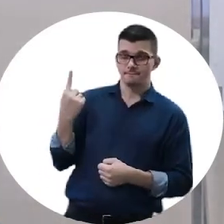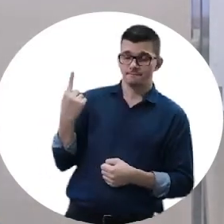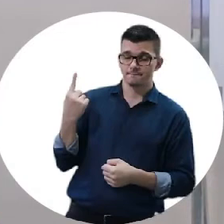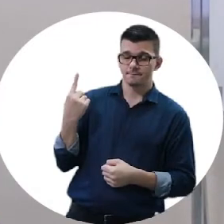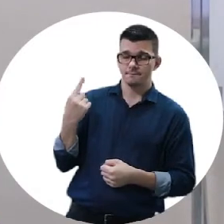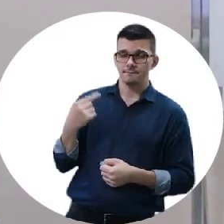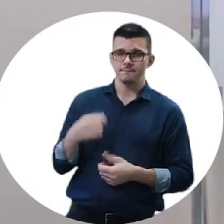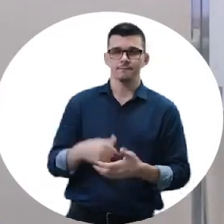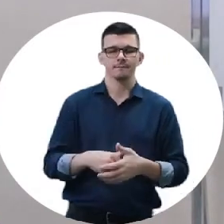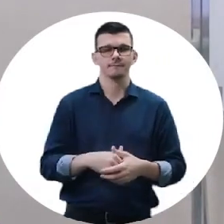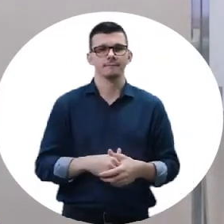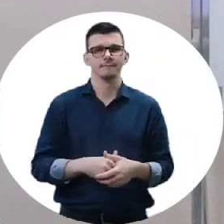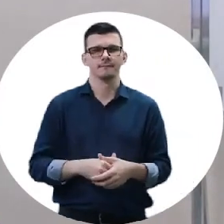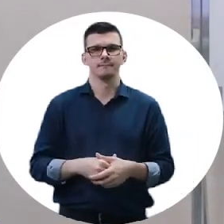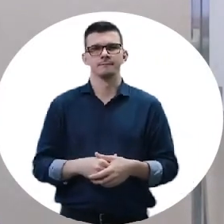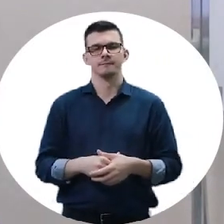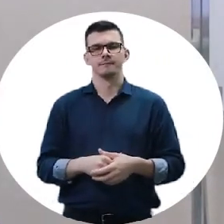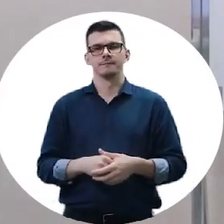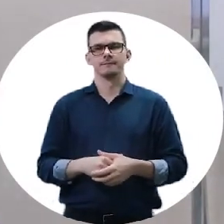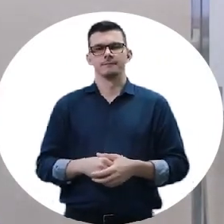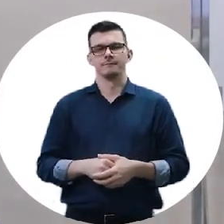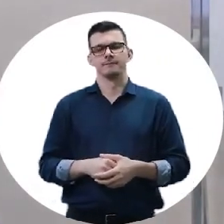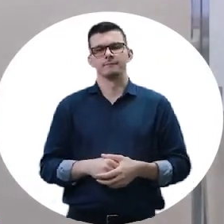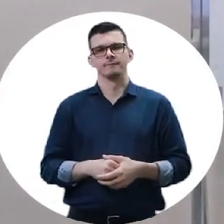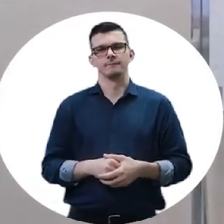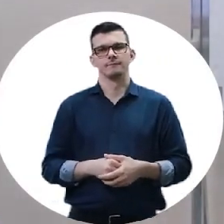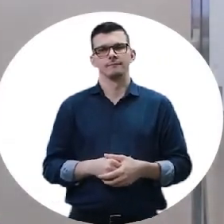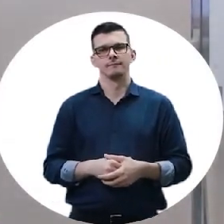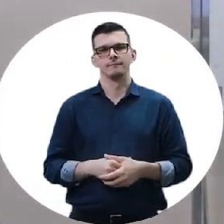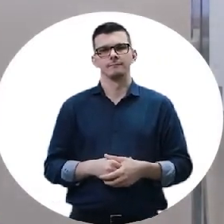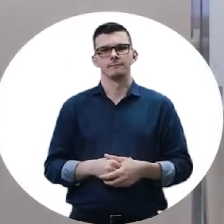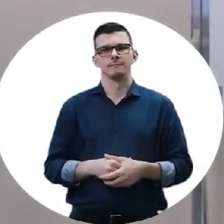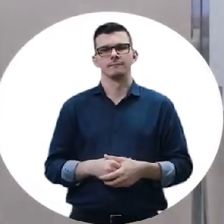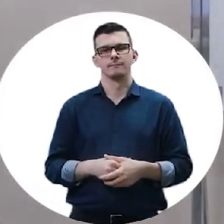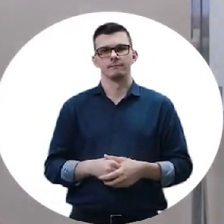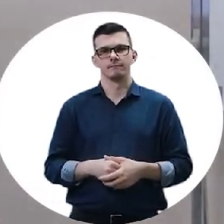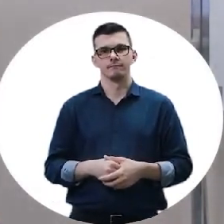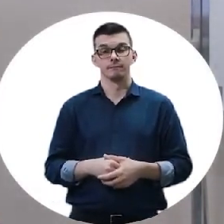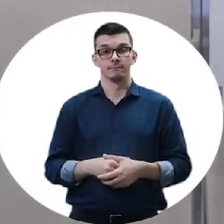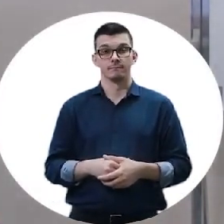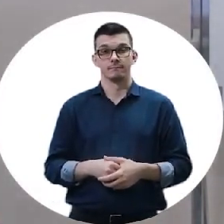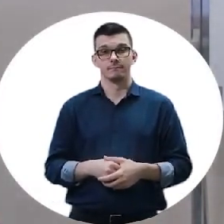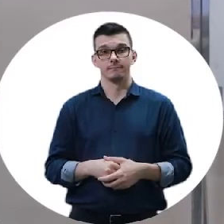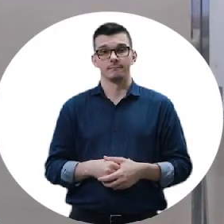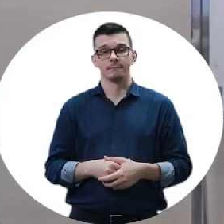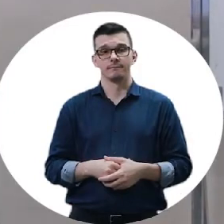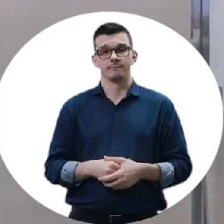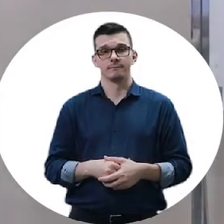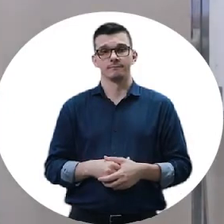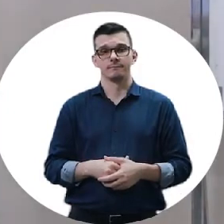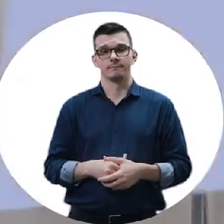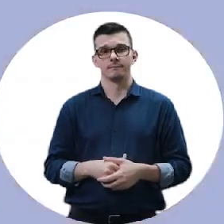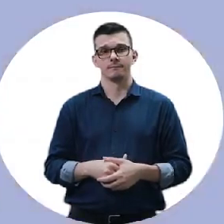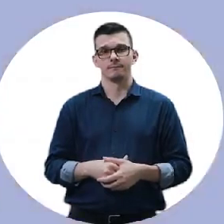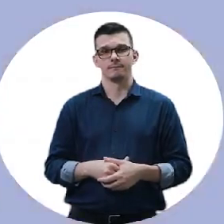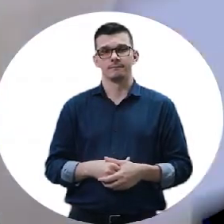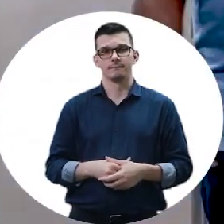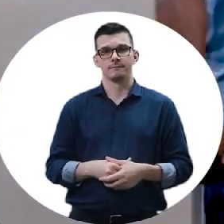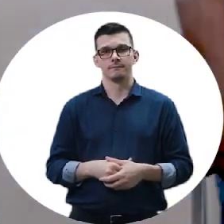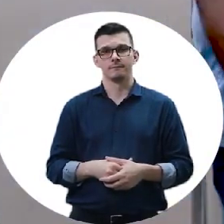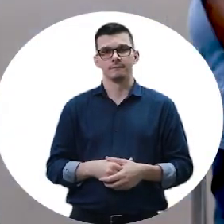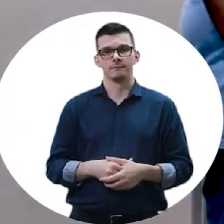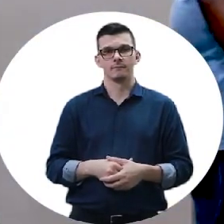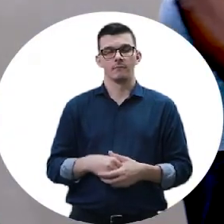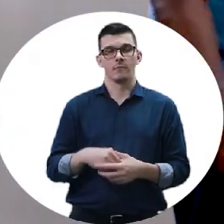tração que B faz em A. A massa de A, 2. Vezes aceleração que é quanto? 6. Dá 12. Dá 12 N. O